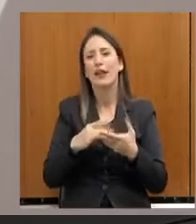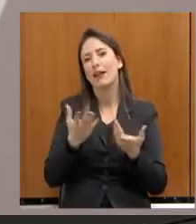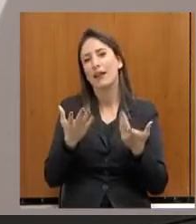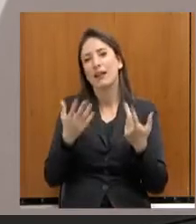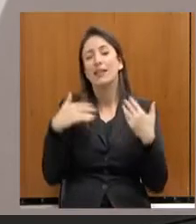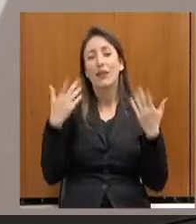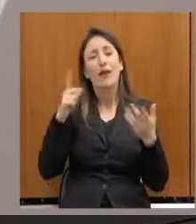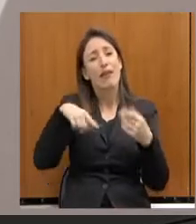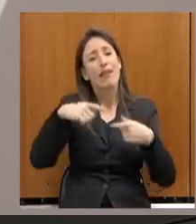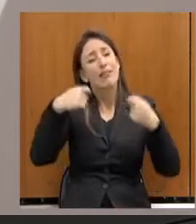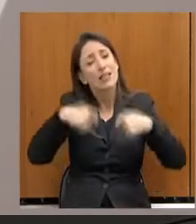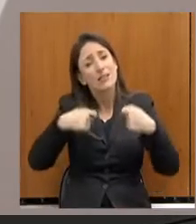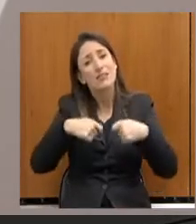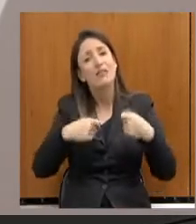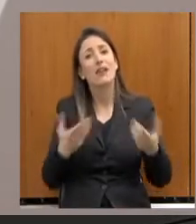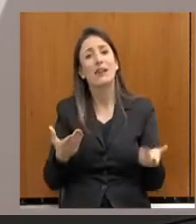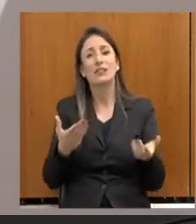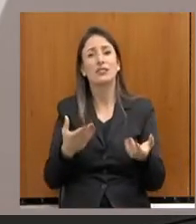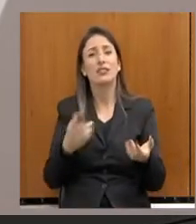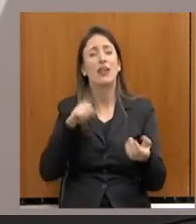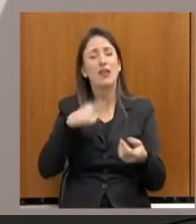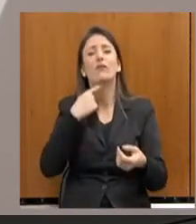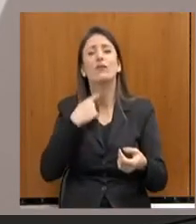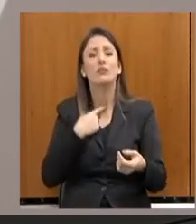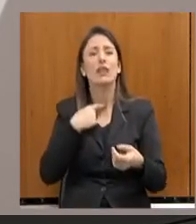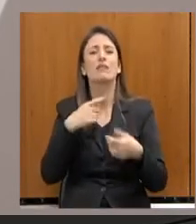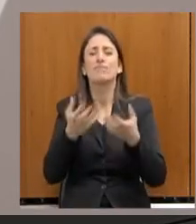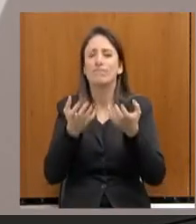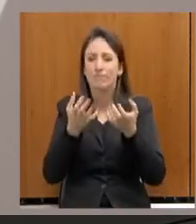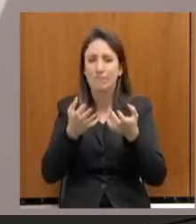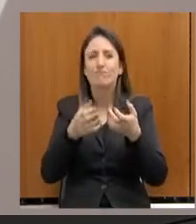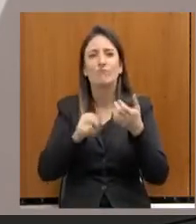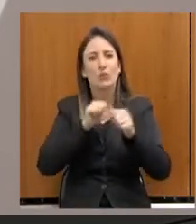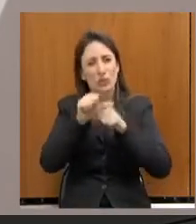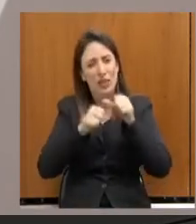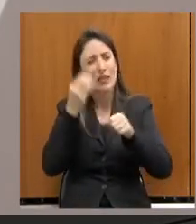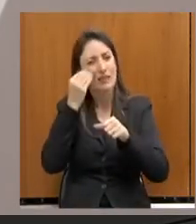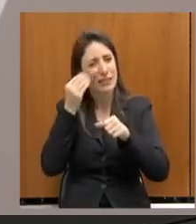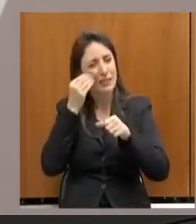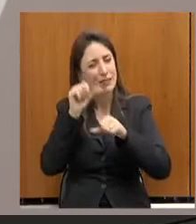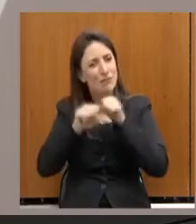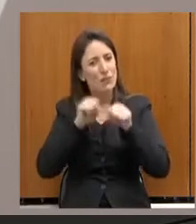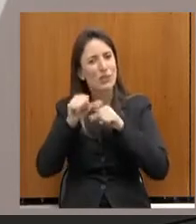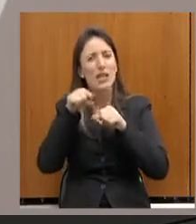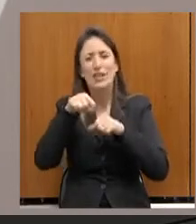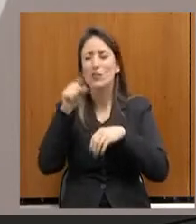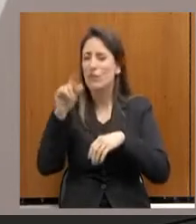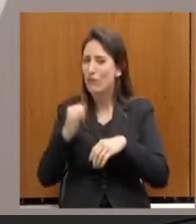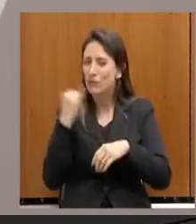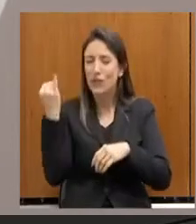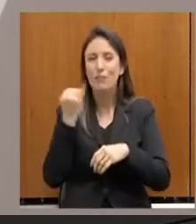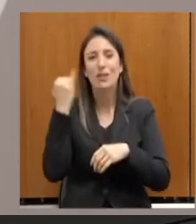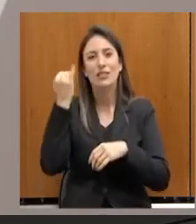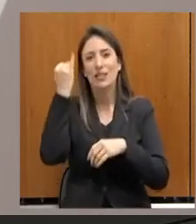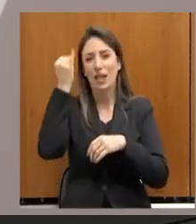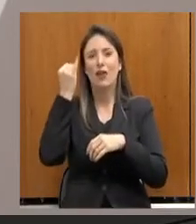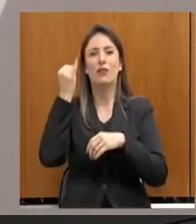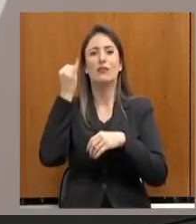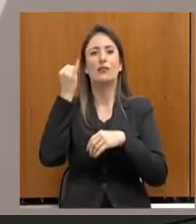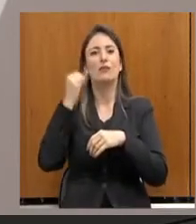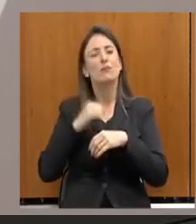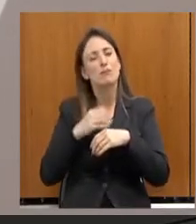é uma vontade e é fundamental para promoção do desenvolvimento